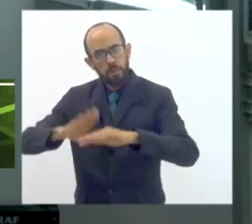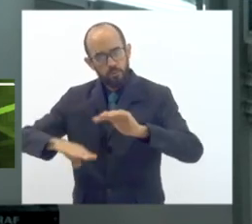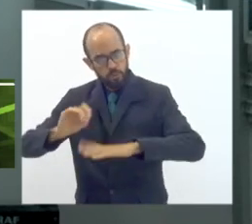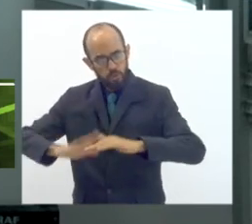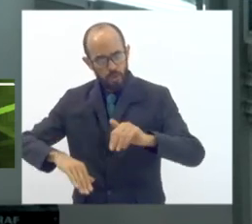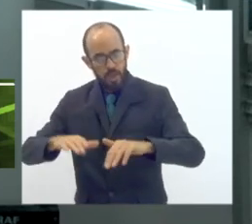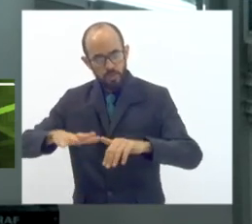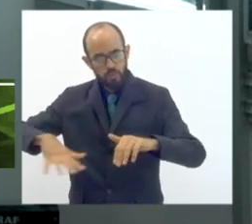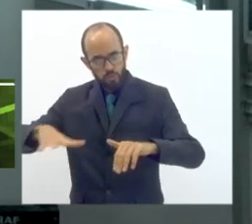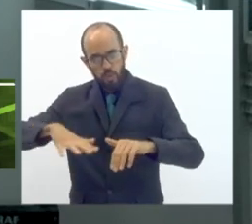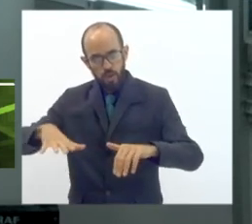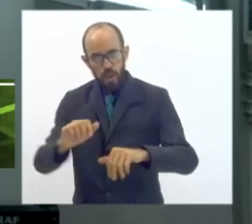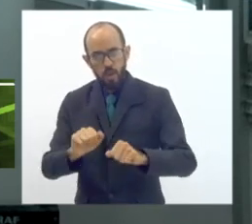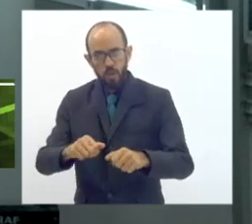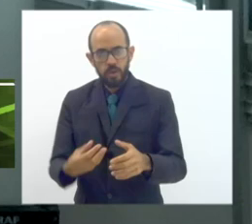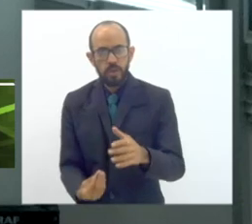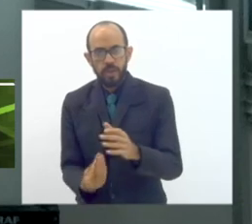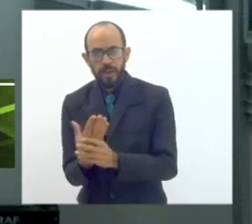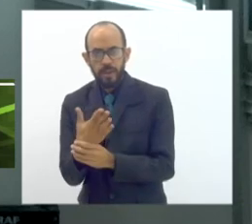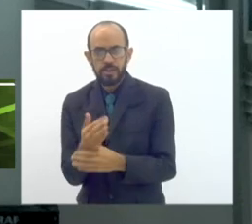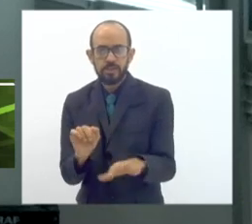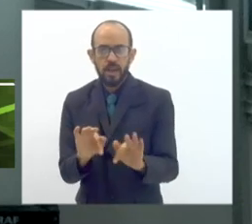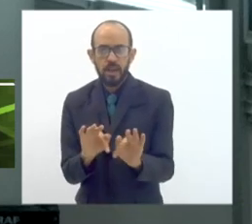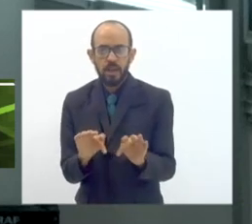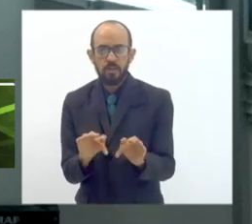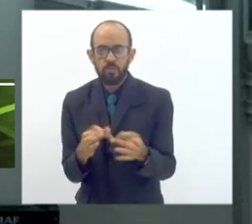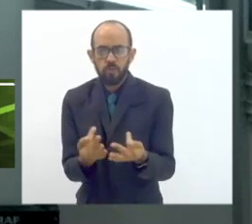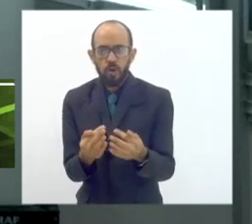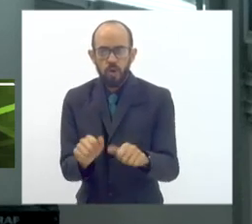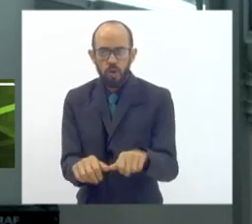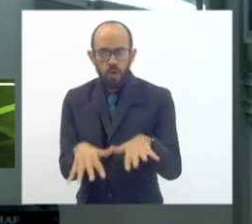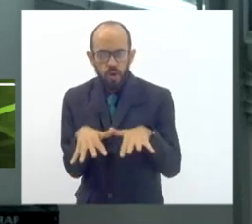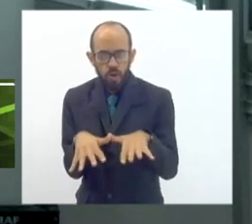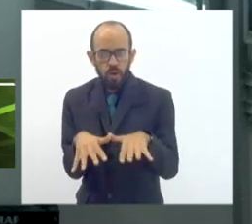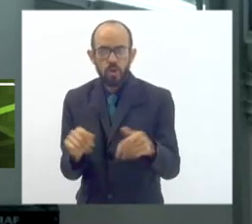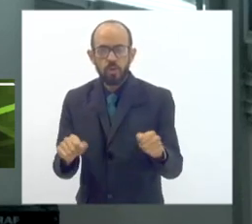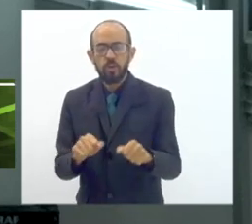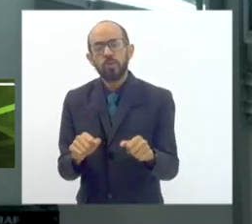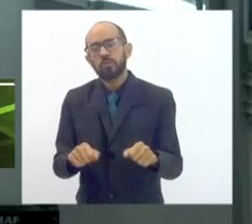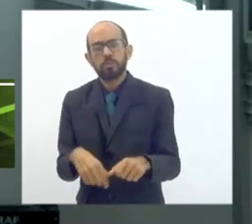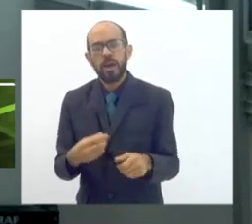evento corporativo do segmento de óleo e gás para o encadeamento produtivo